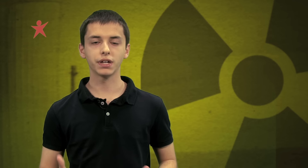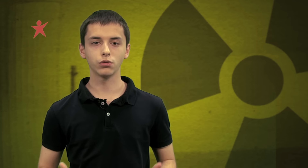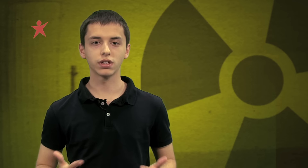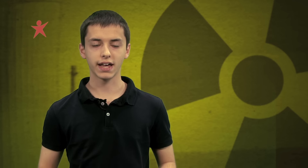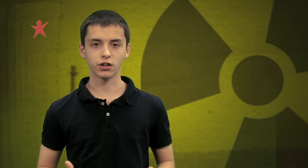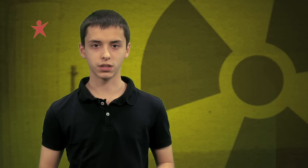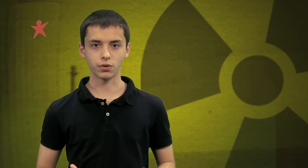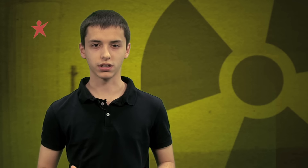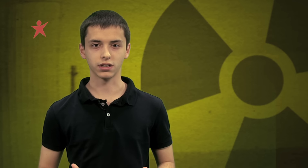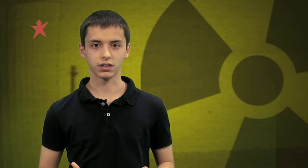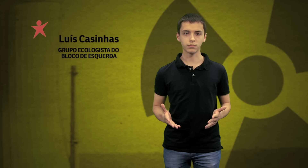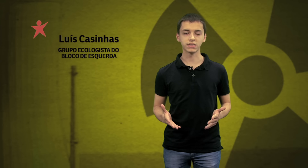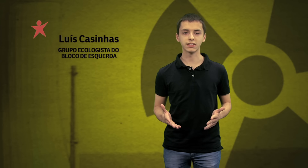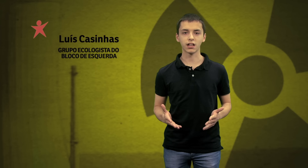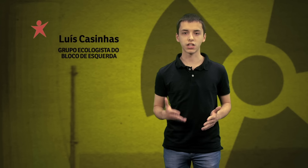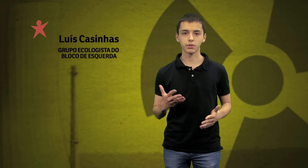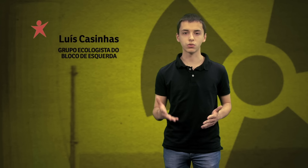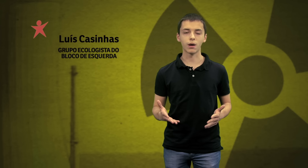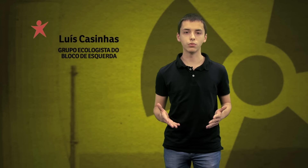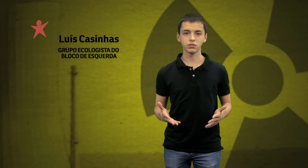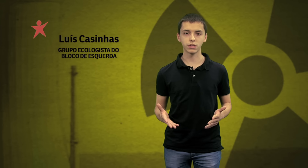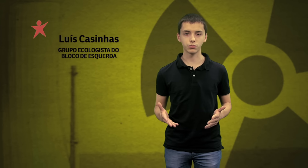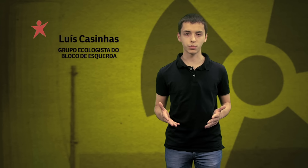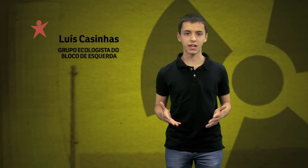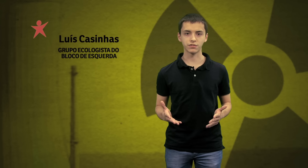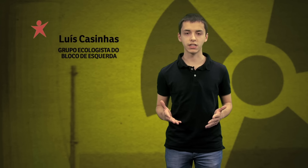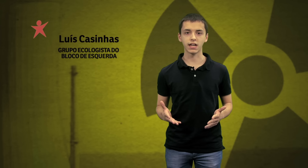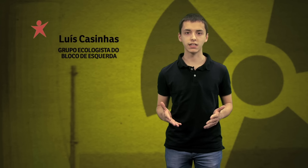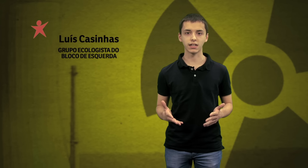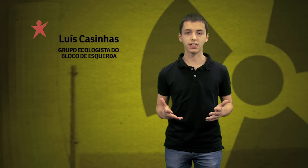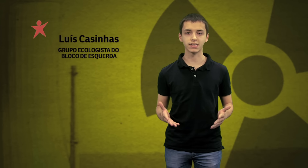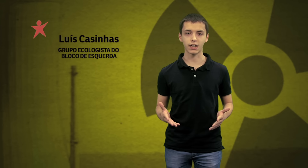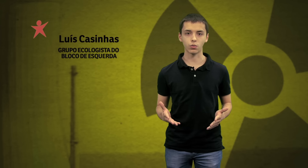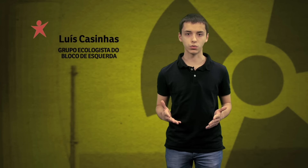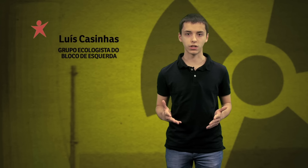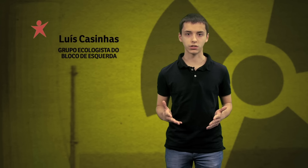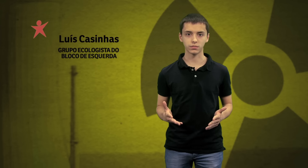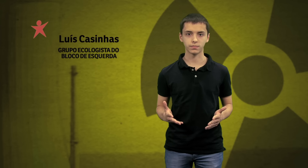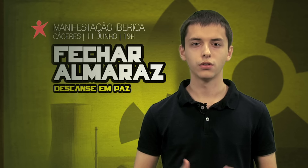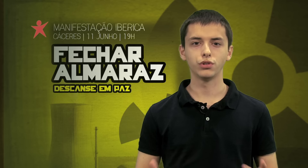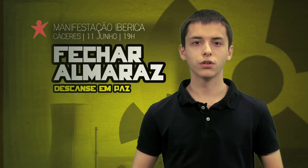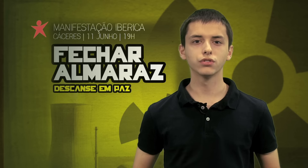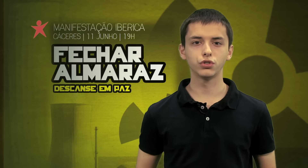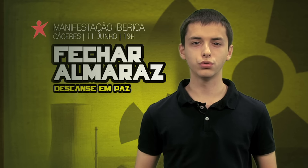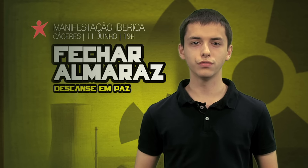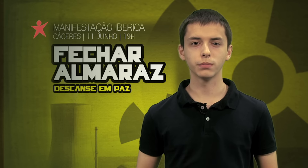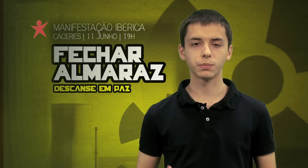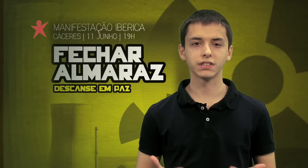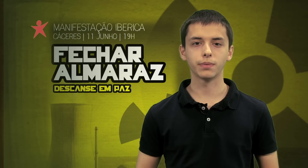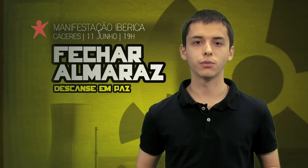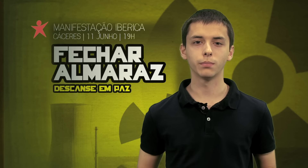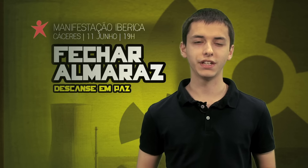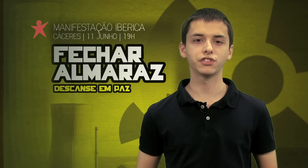Almaraz é um perigo nuclear à nossa porta. Uma central que já passou há muito tempo o seu prazo de validade e que tem que encerrar o quanto antes. No dia 11 de junho